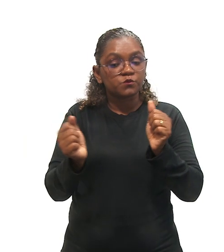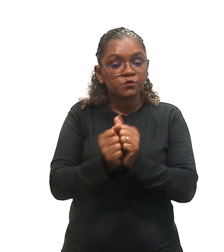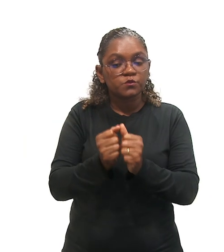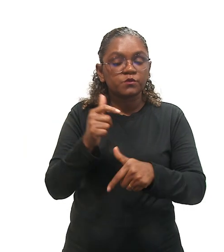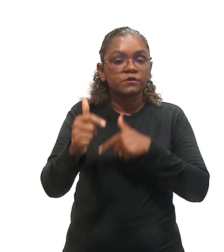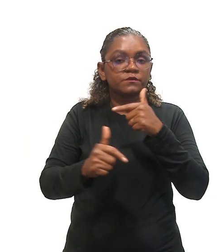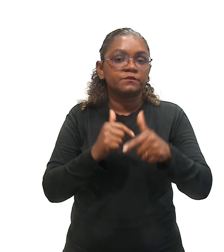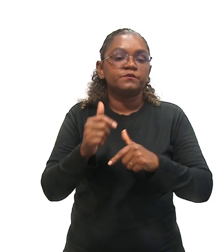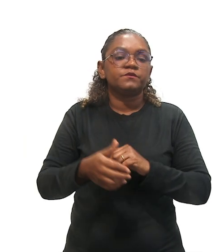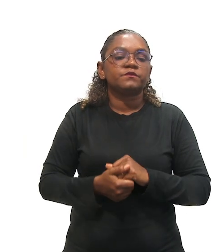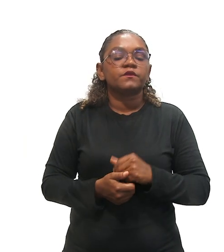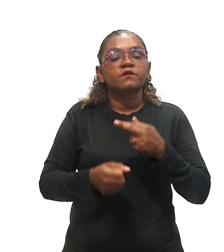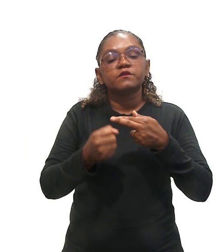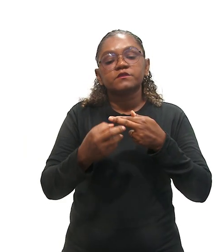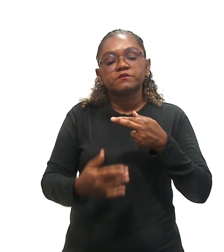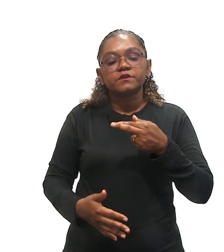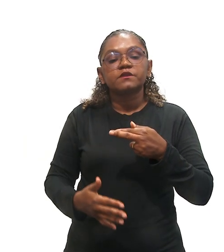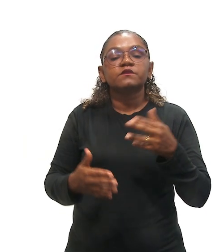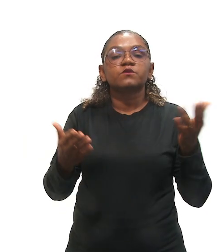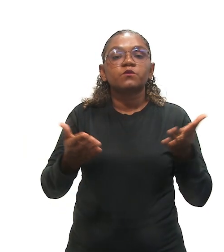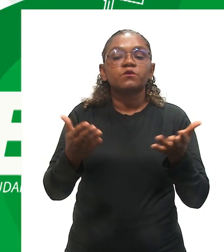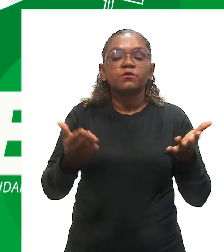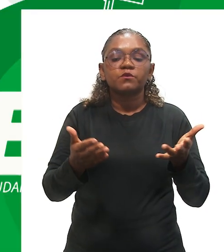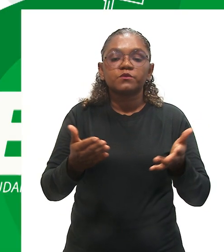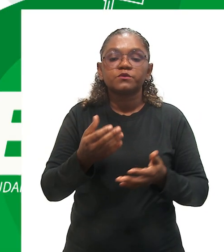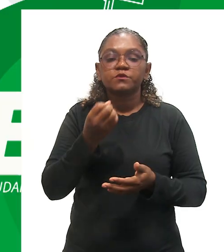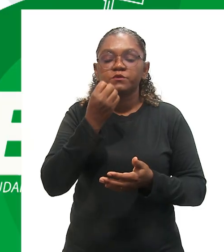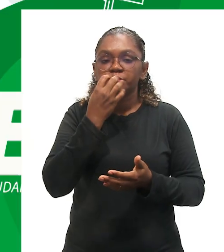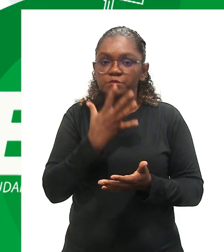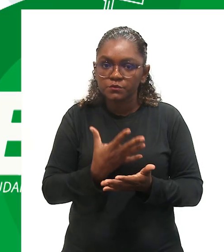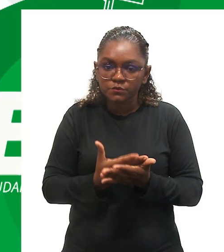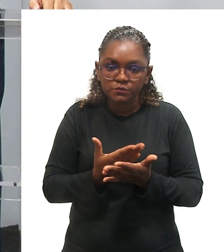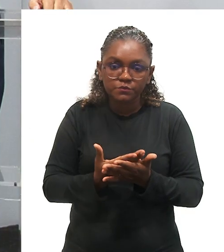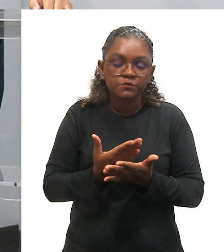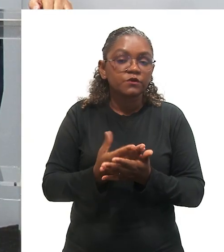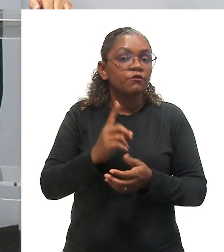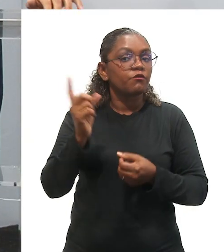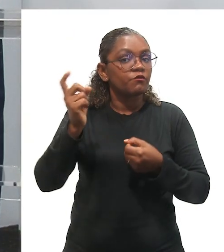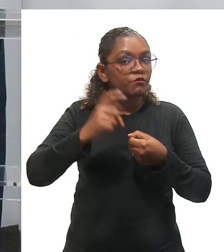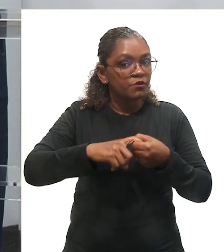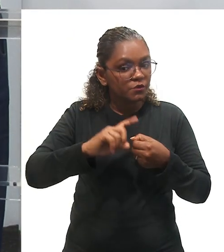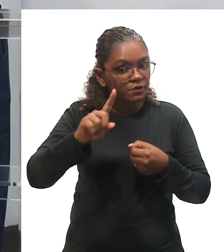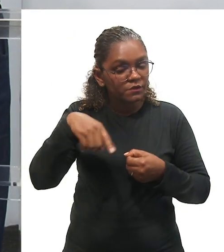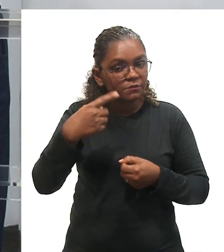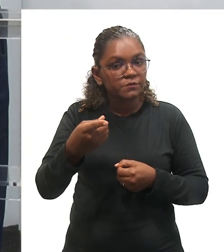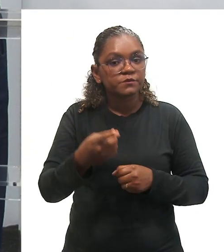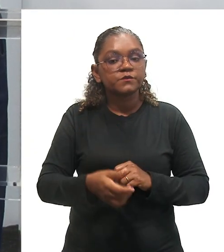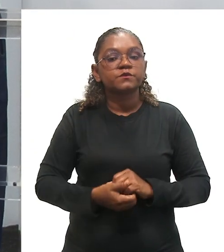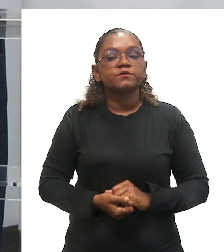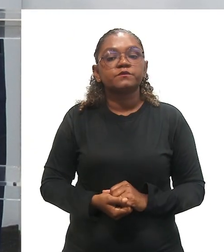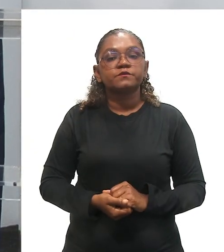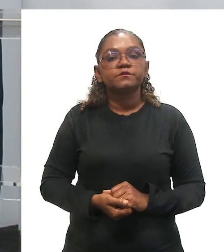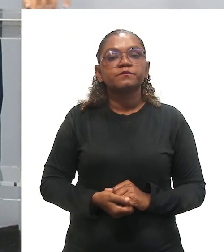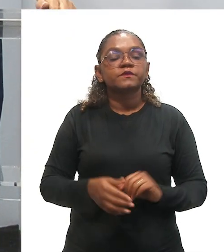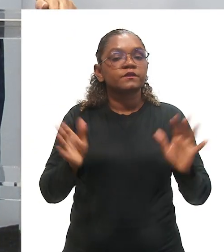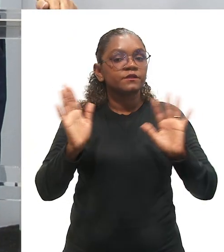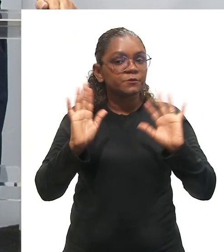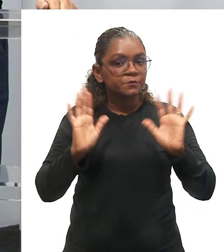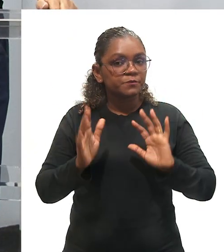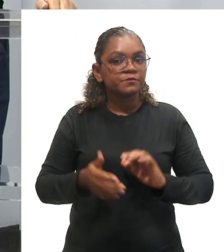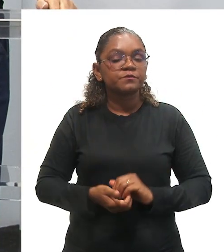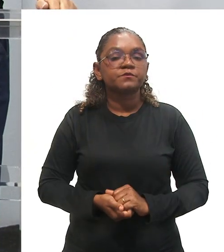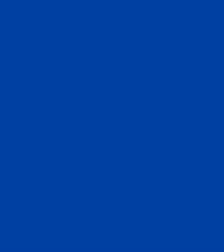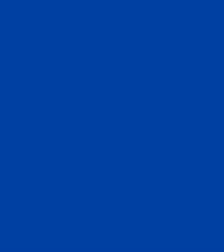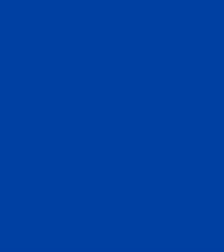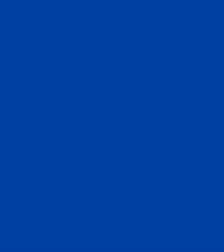bom? E as referências, e hoje ficamos por aqui, mas voltamos com muito mais para